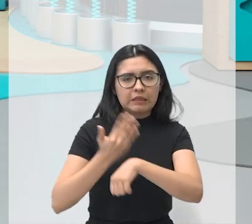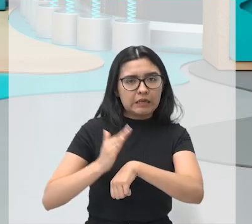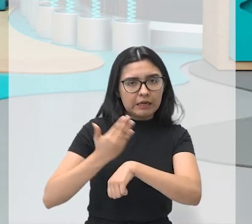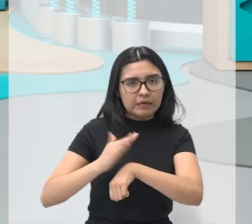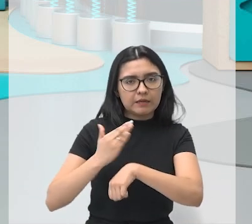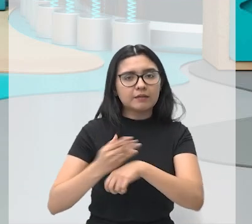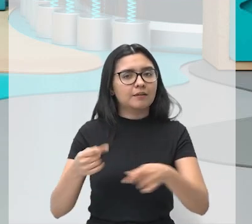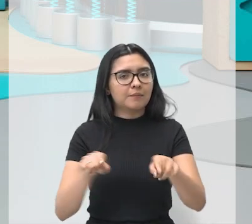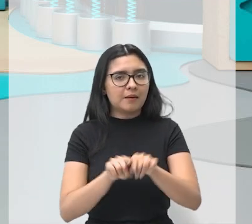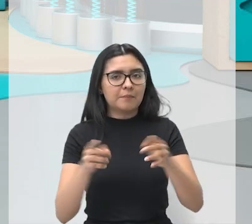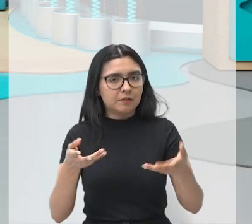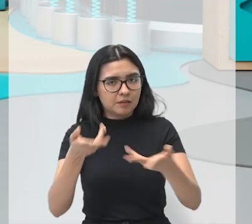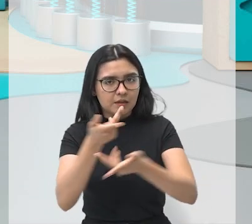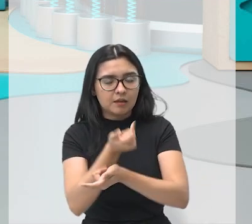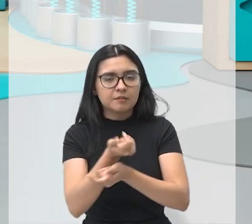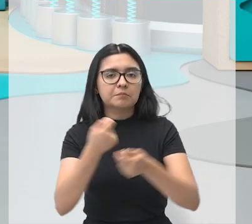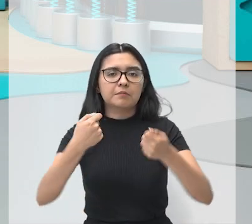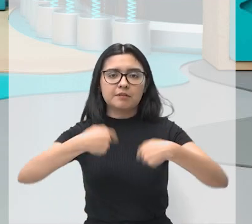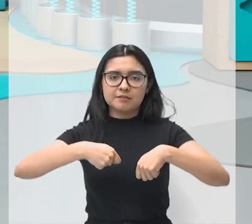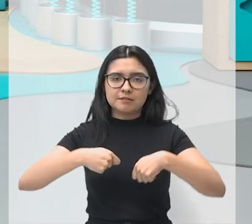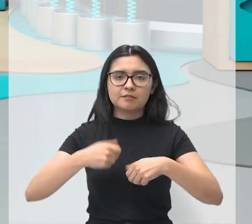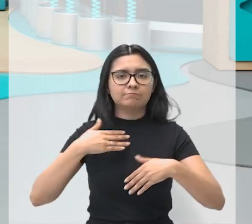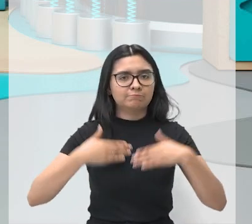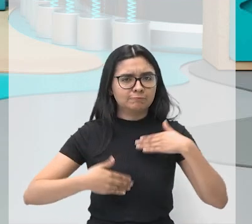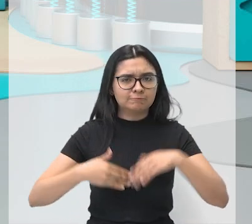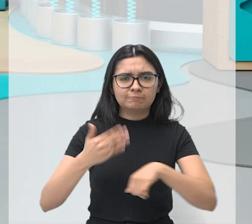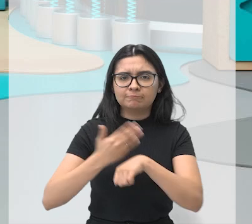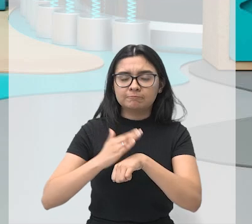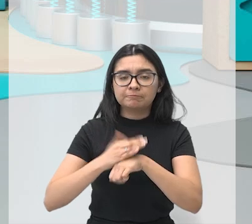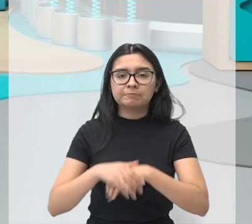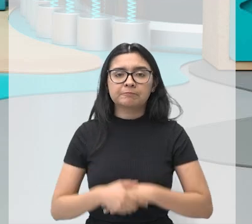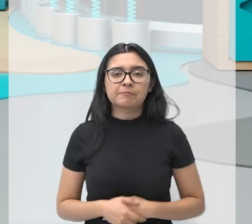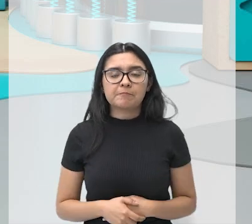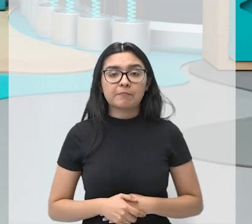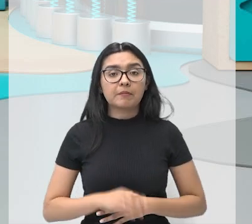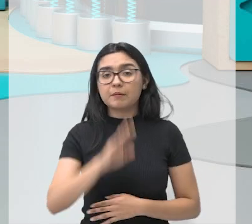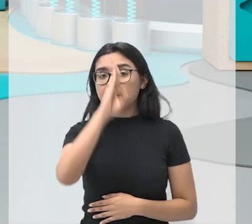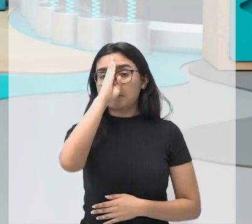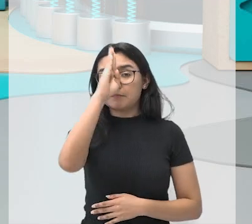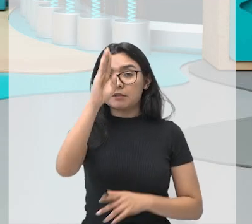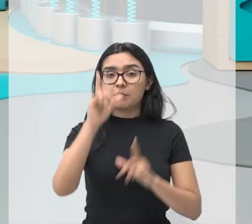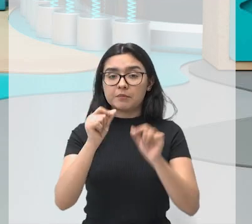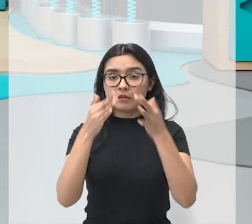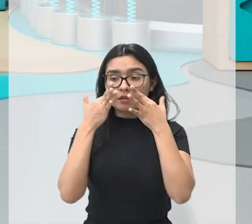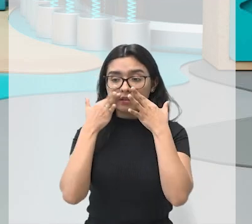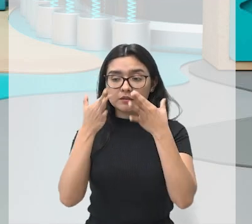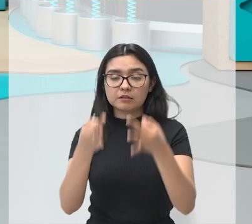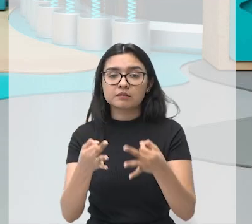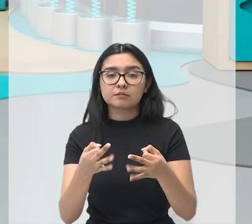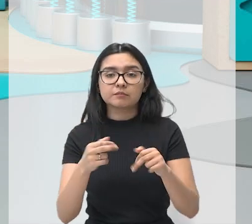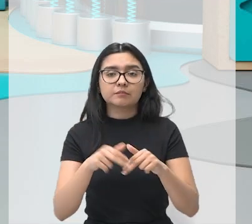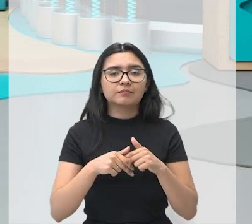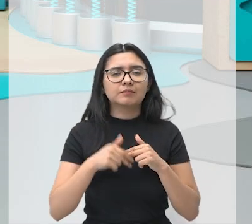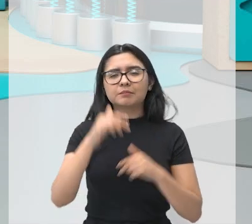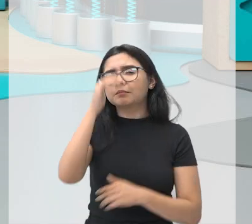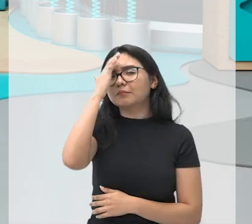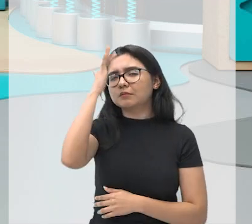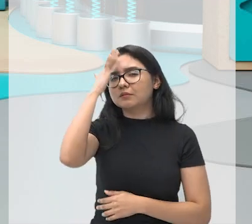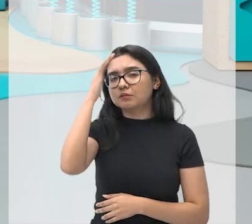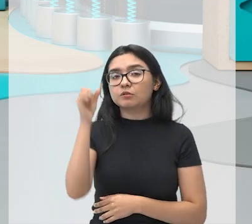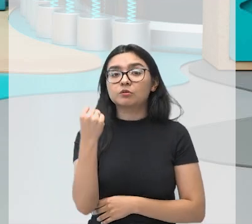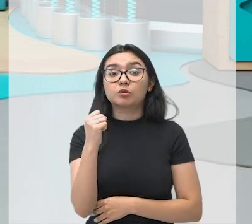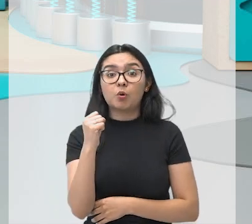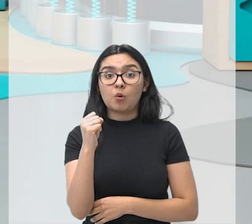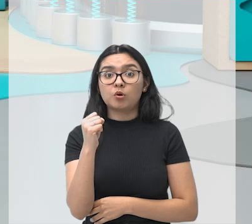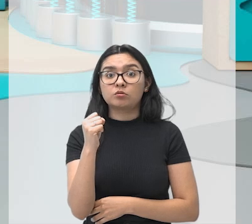muita habilidade, ok? E principalmente atenção, né? Porque imagina, são 8